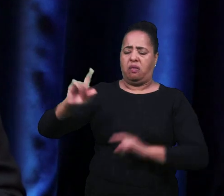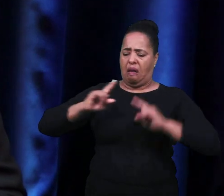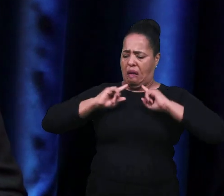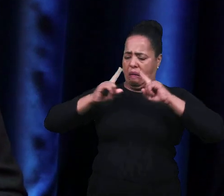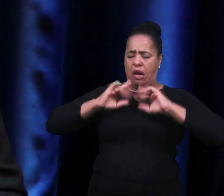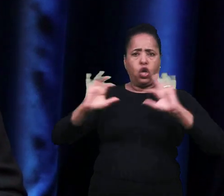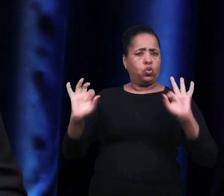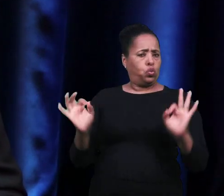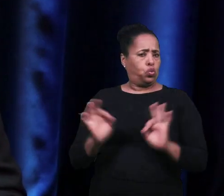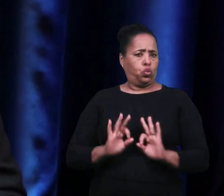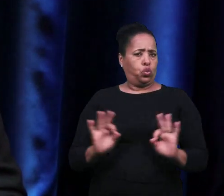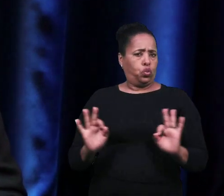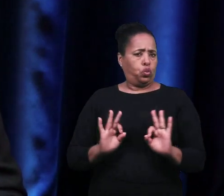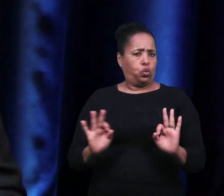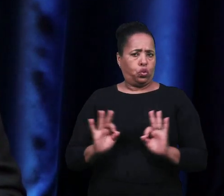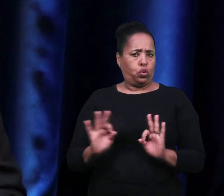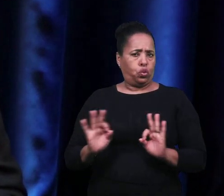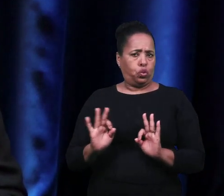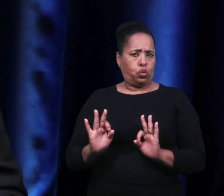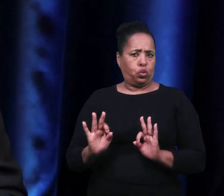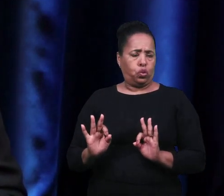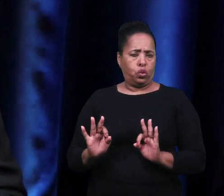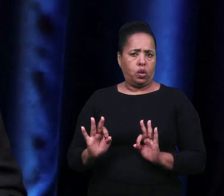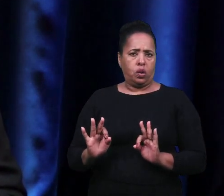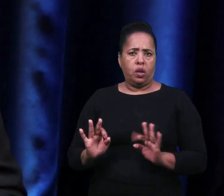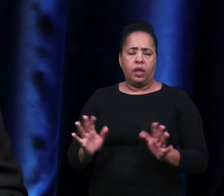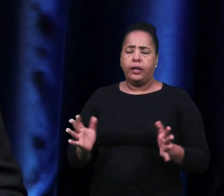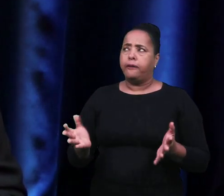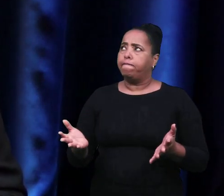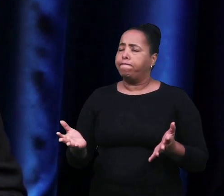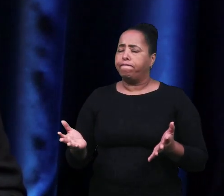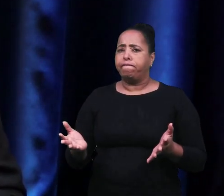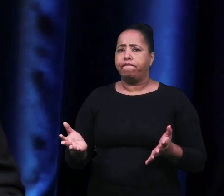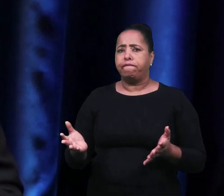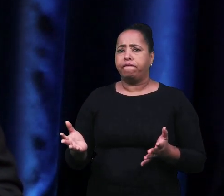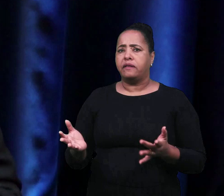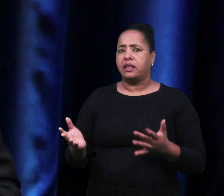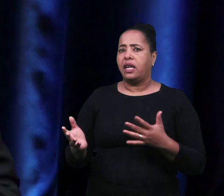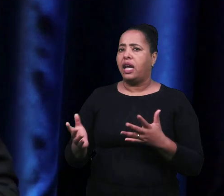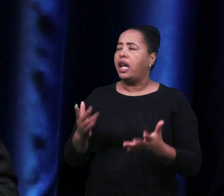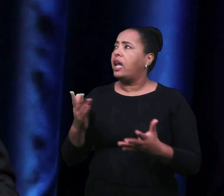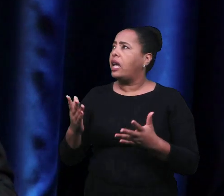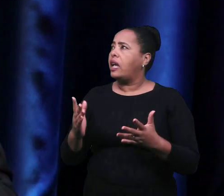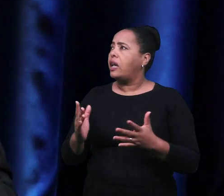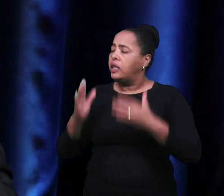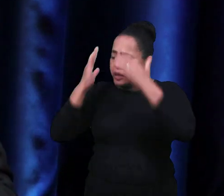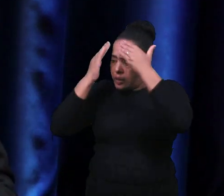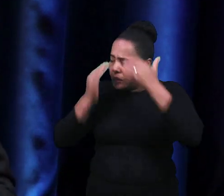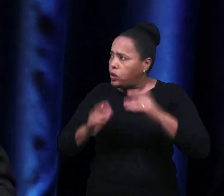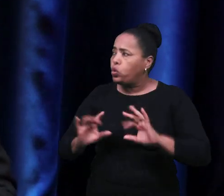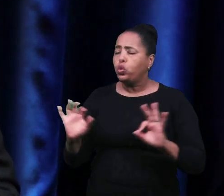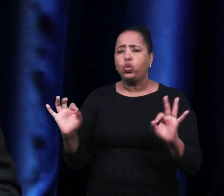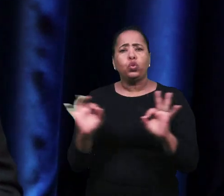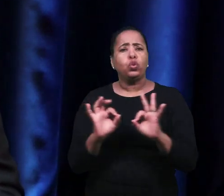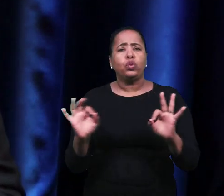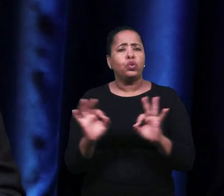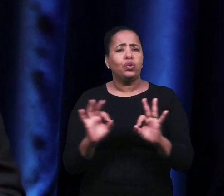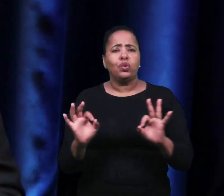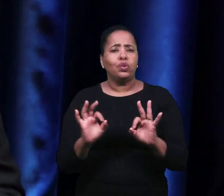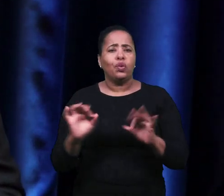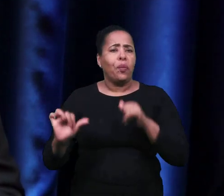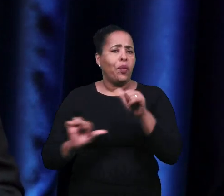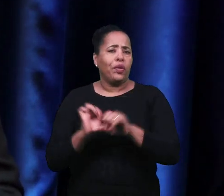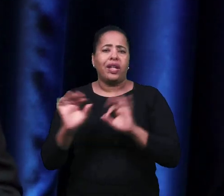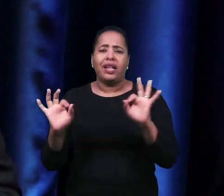questionamentos, sem vamos dizer assim, querer moldar a ordem do Senhor, aquilo que